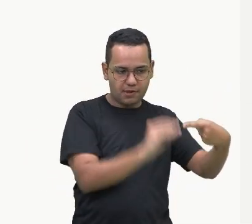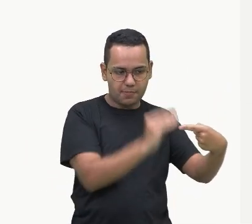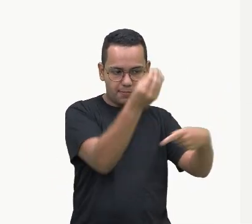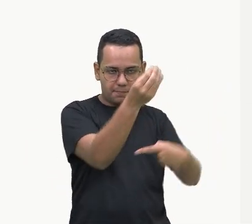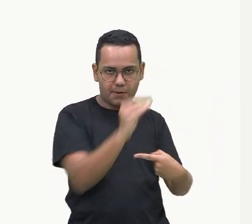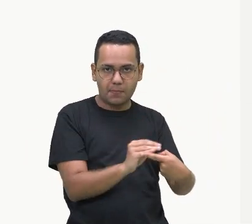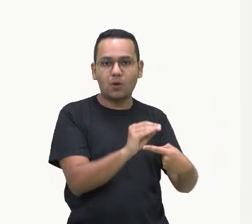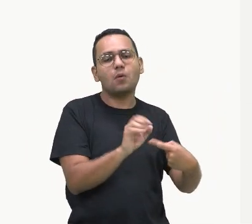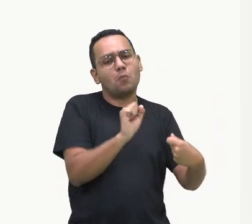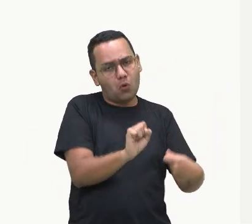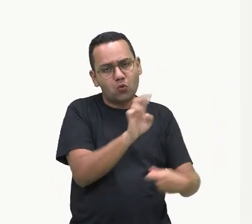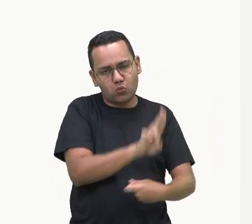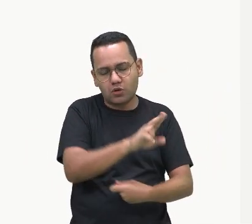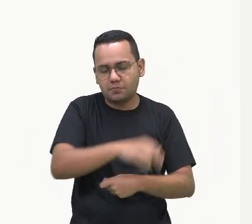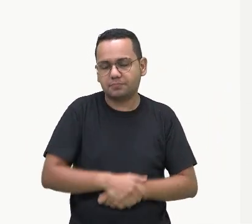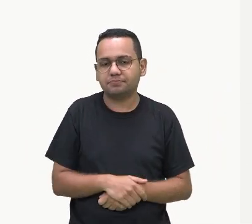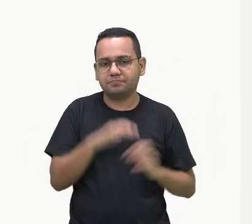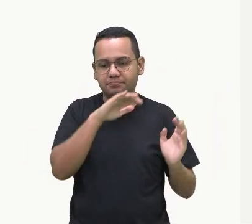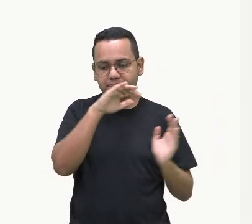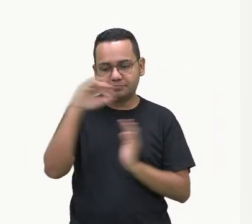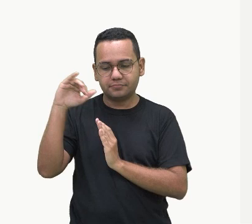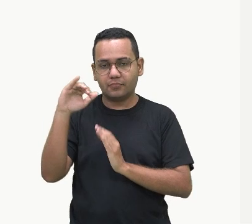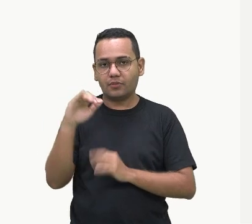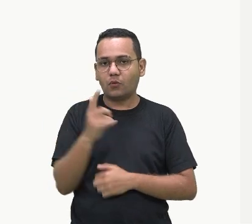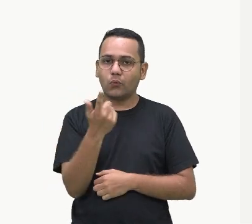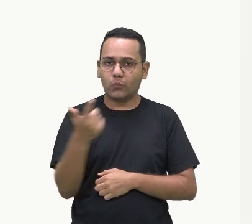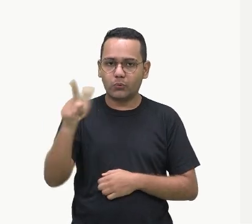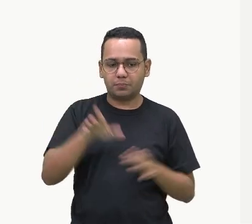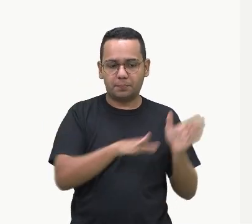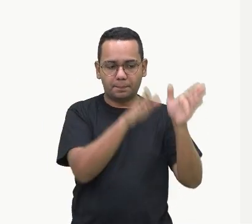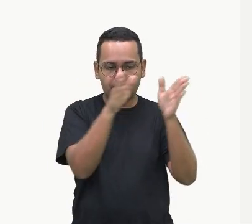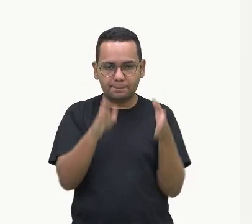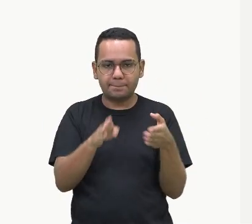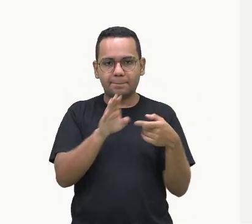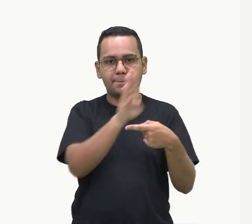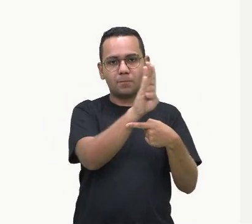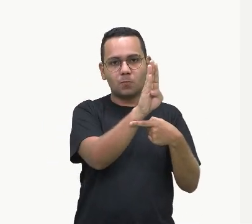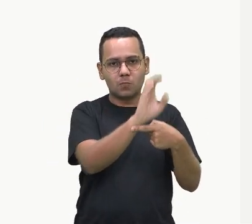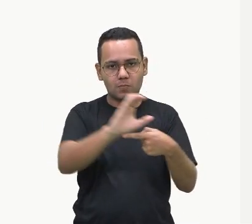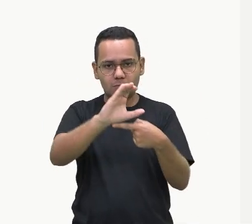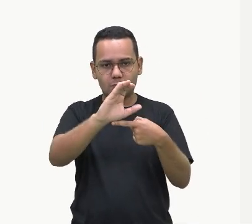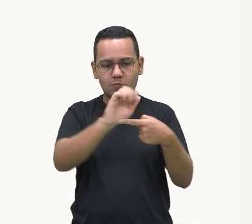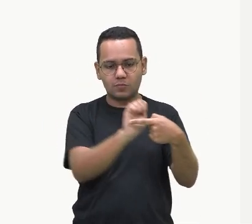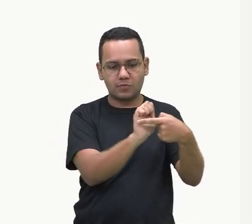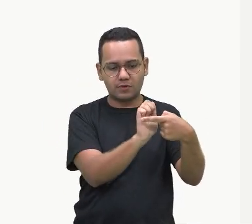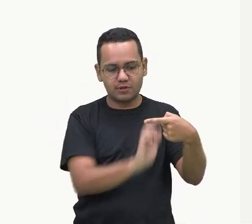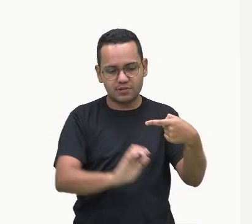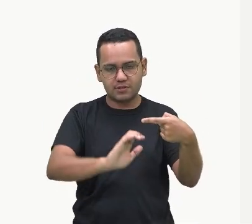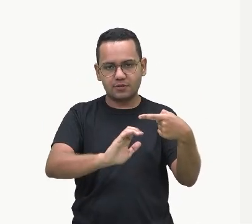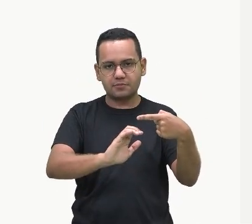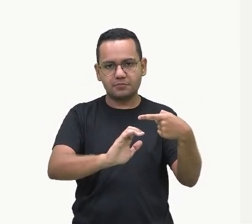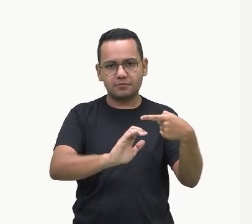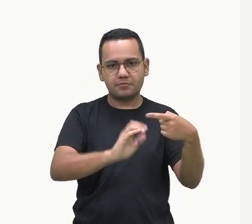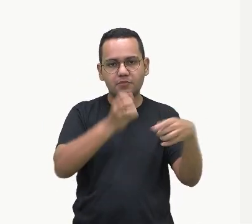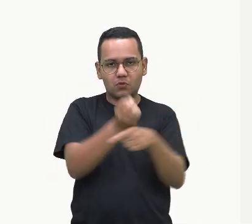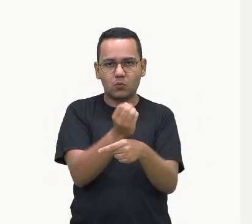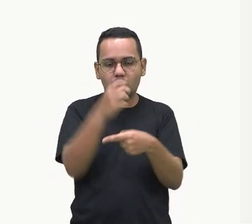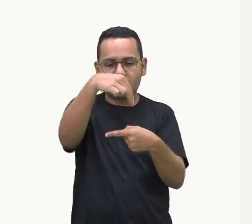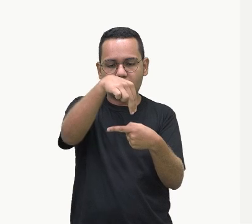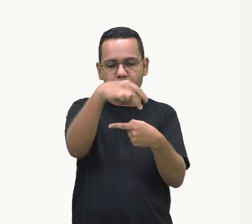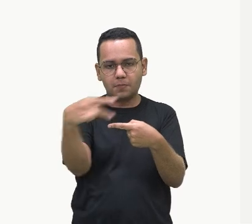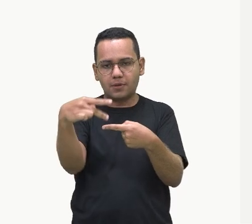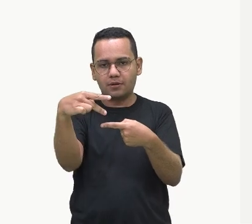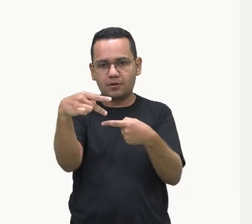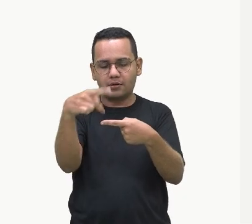próxima, ó, BC está para AC, assim como NP está para